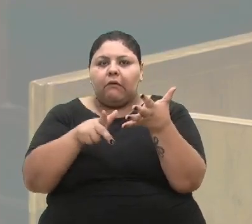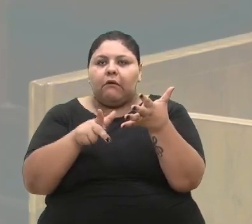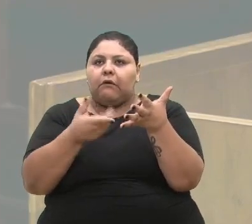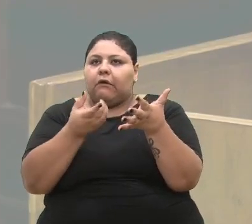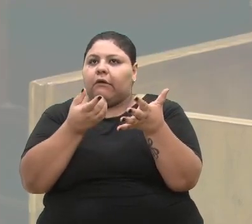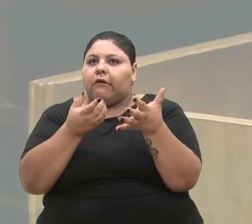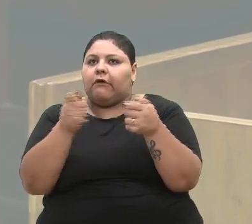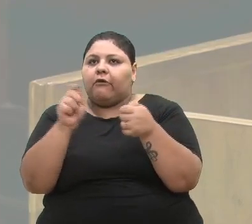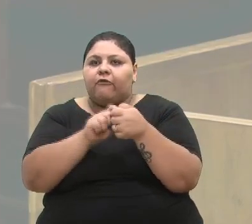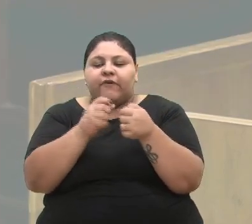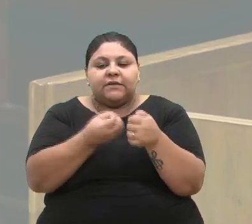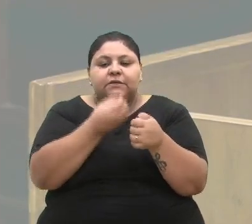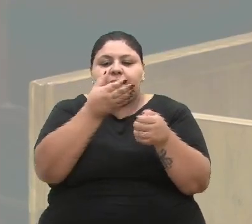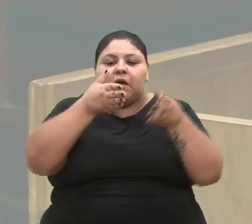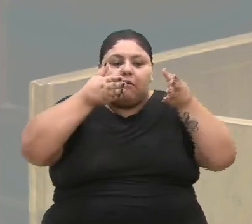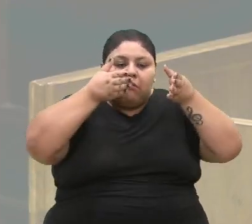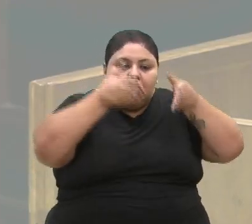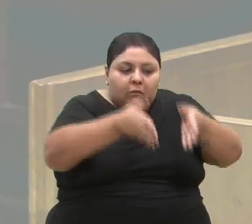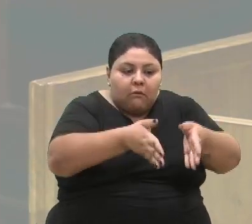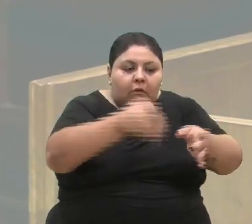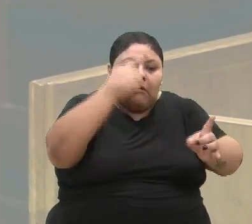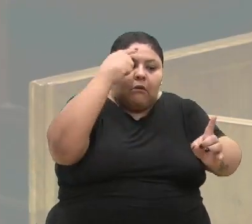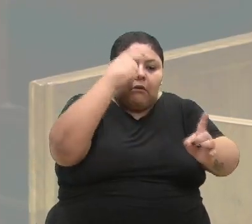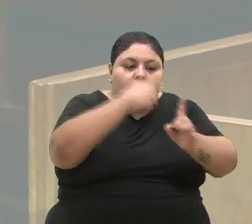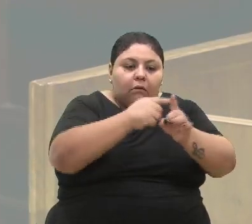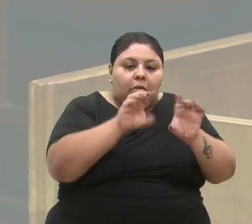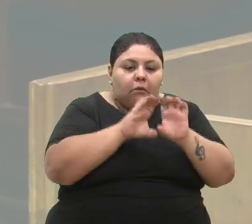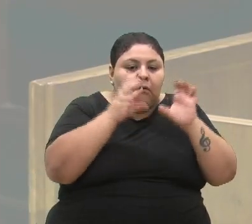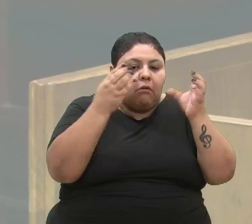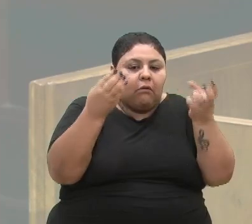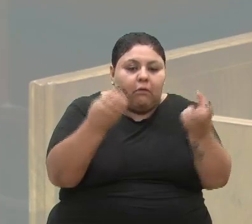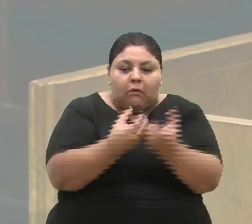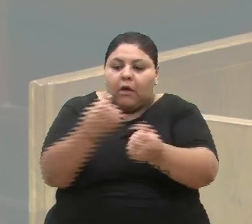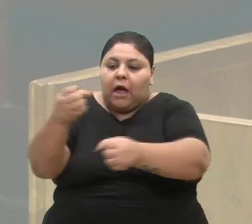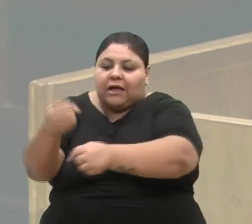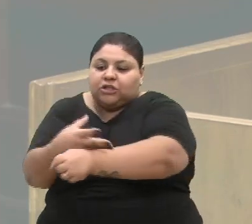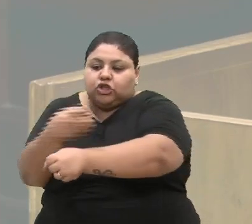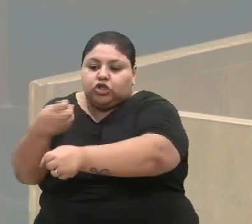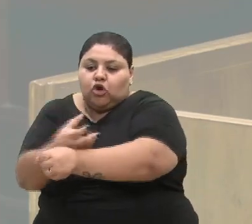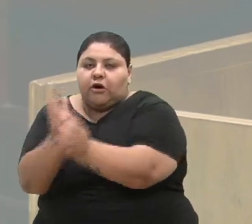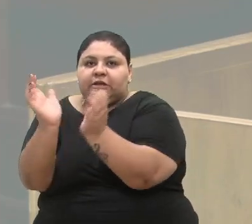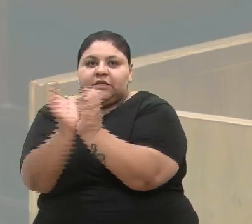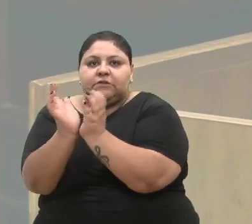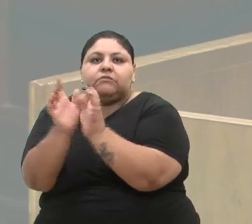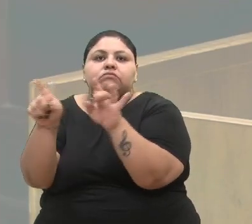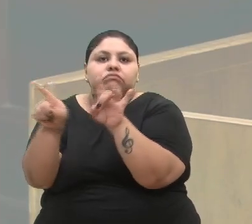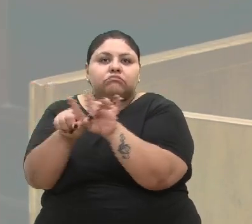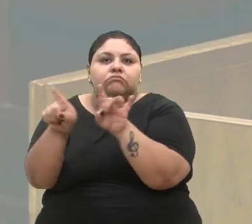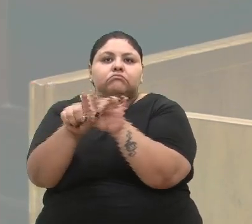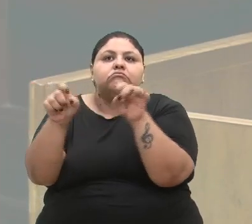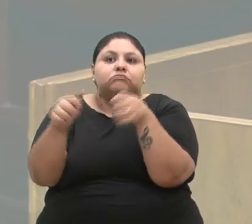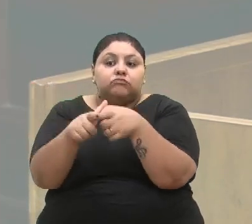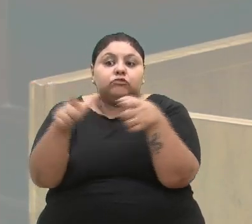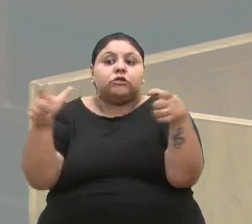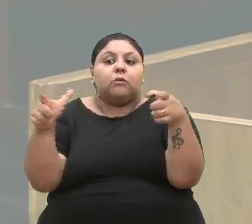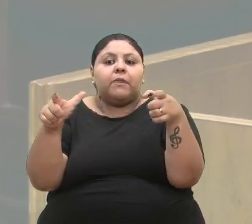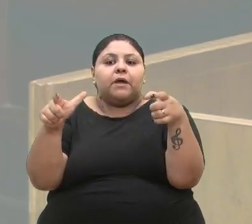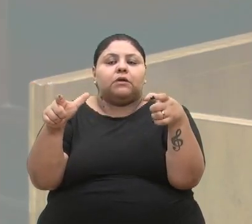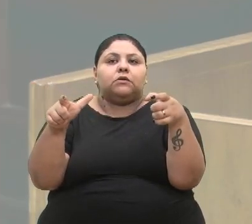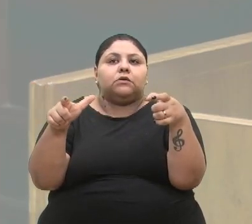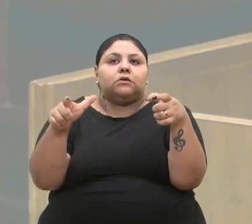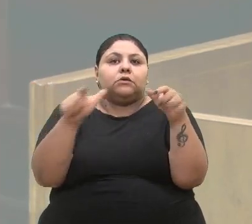é as capelas mortuárias comunitárias, as hortas comunitárias, as ampliações do UBS.